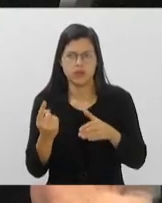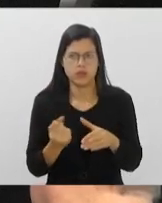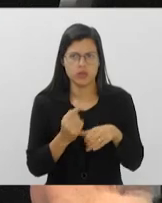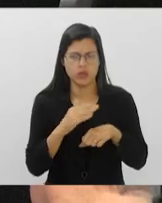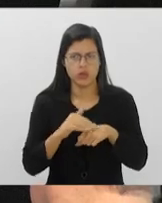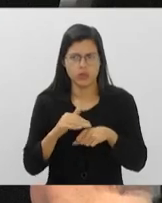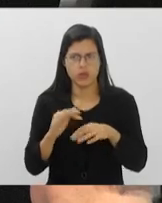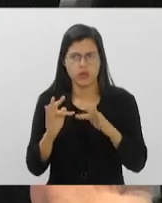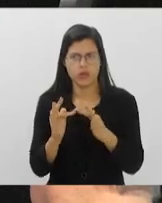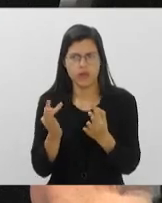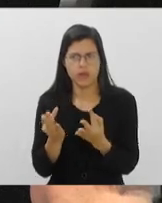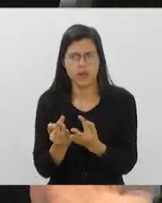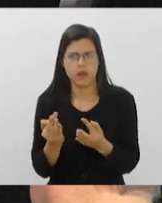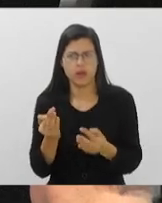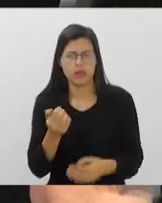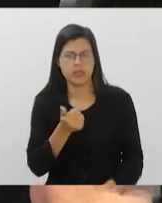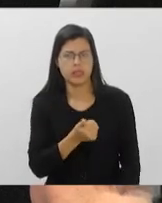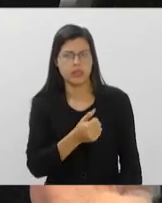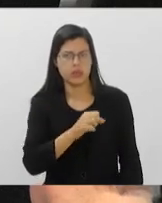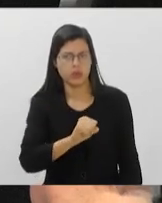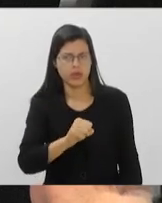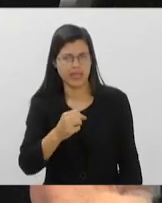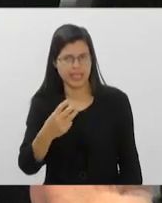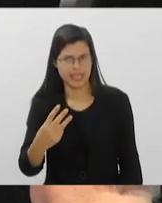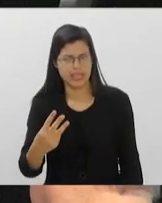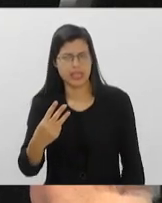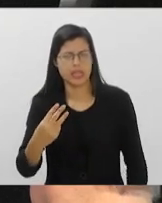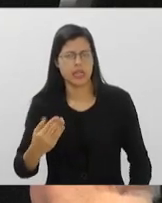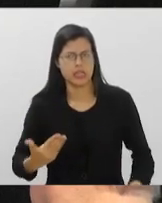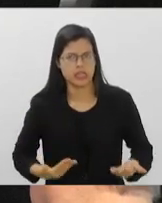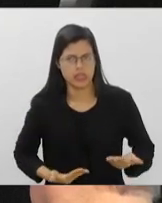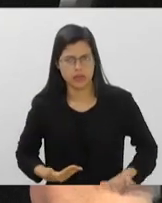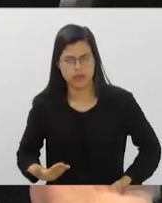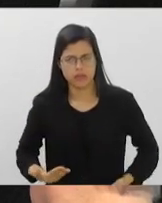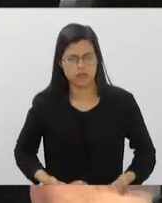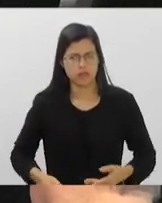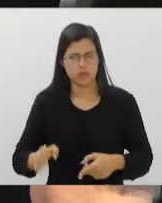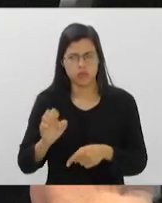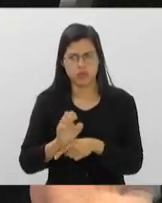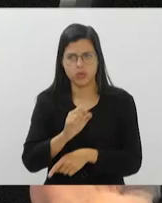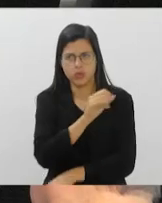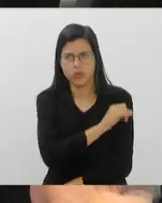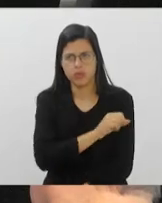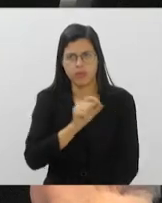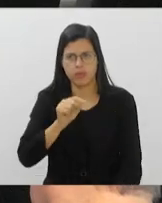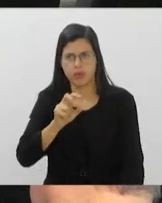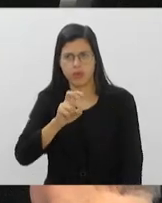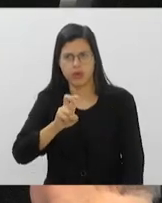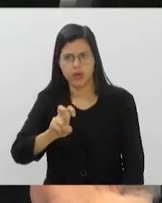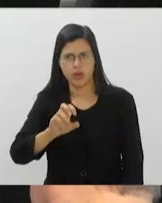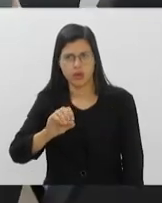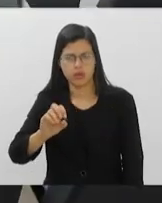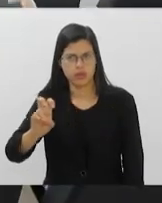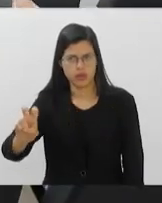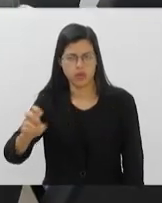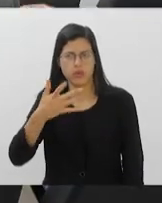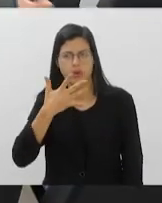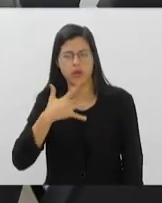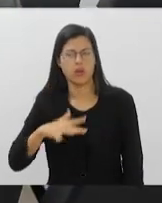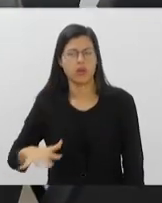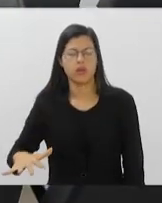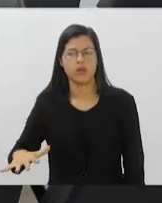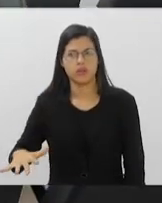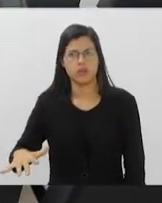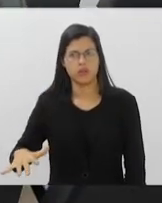acolhedores 183 serviços no estado do Rio de Janeiro com 15 15505 crianças que